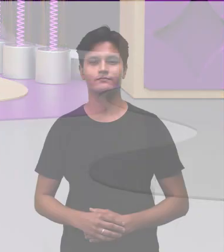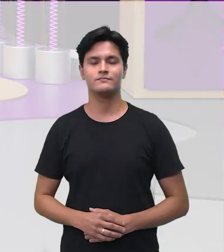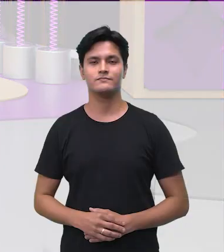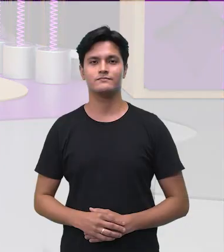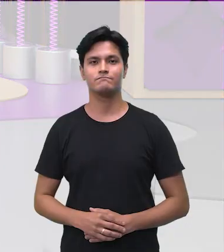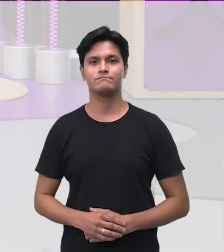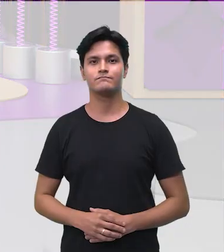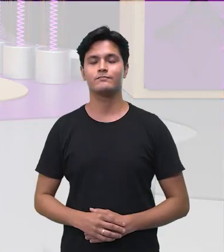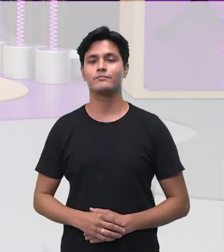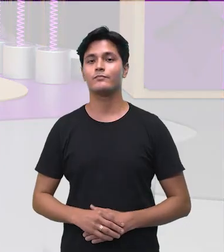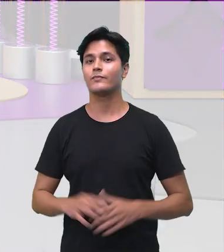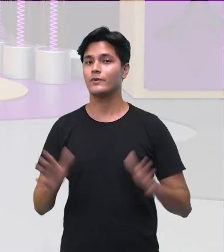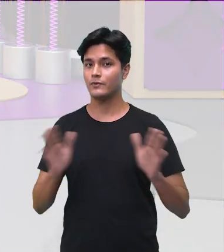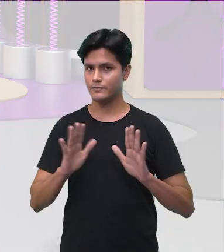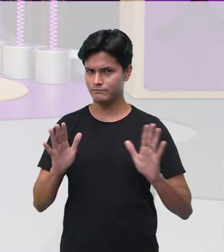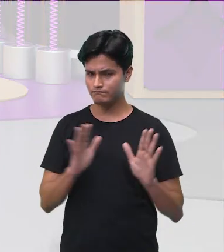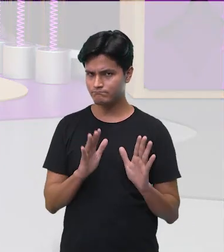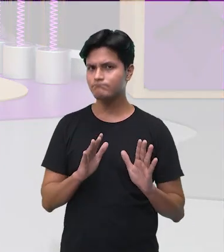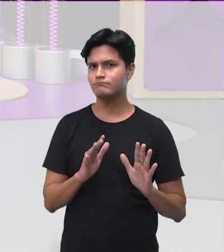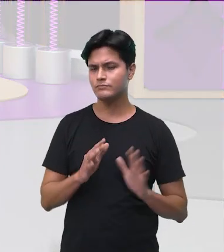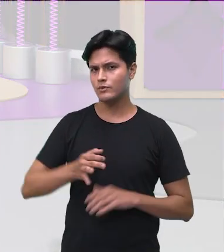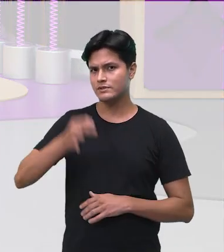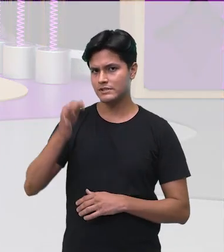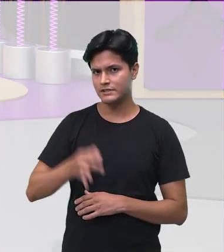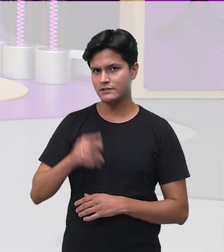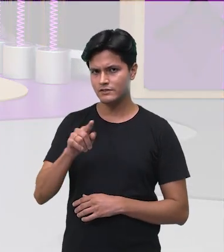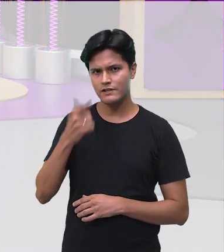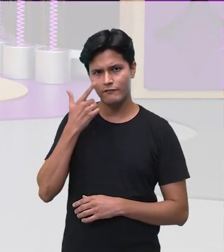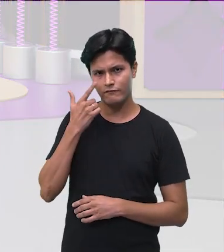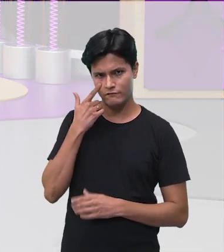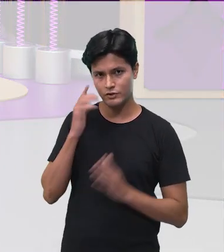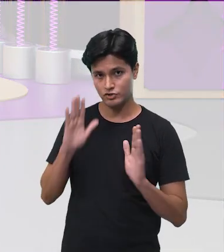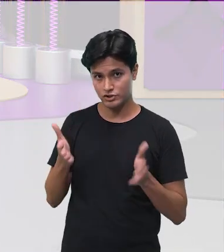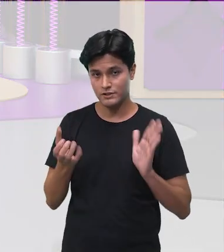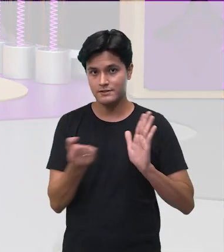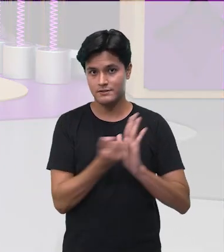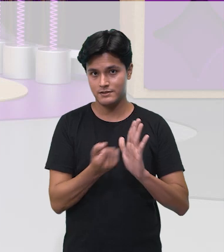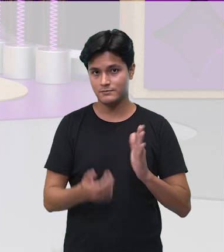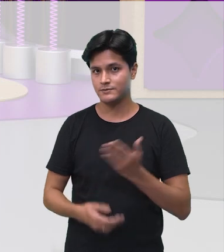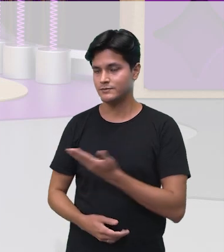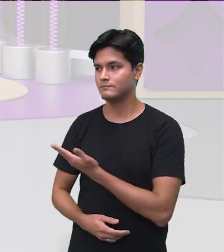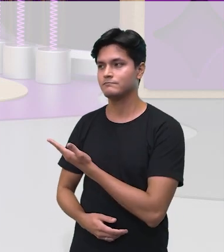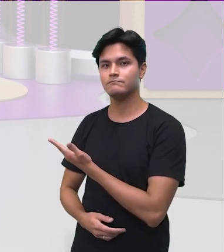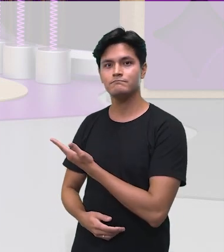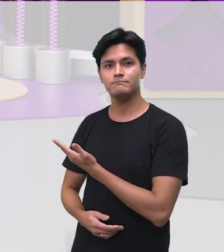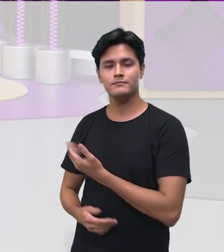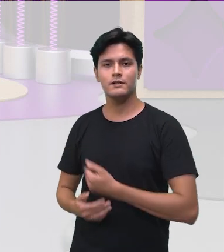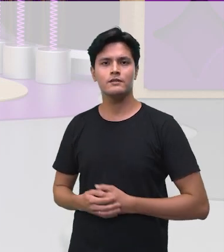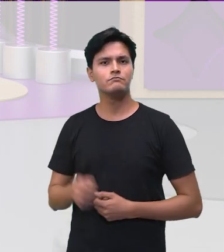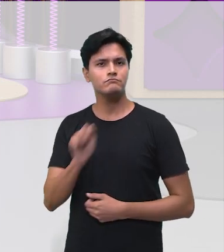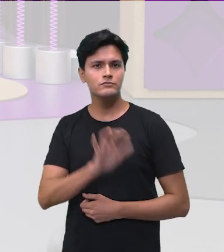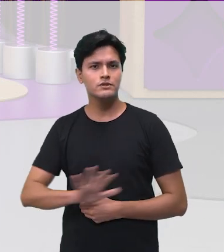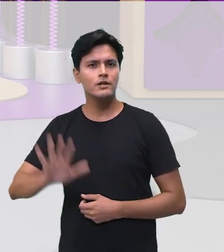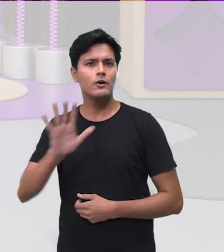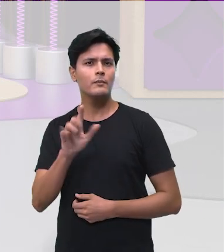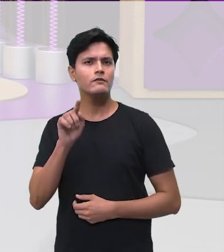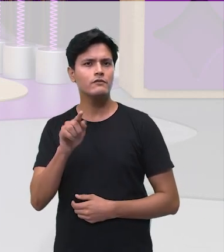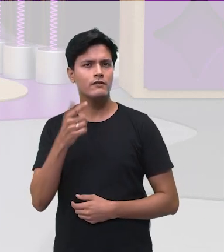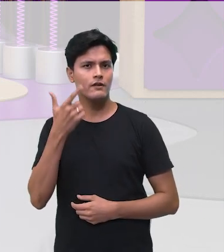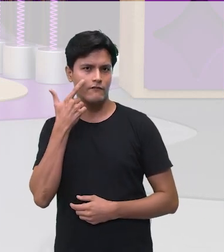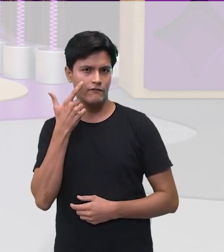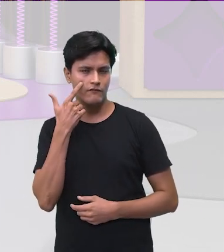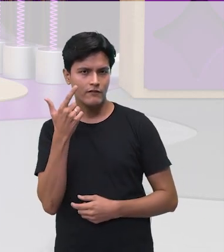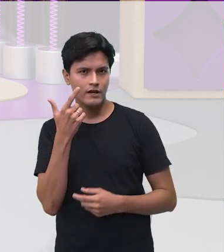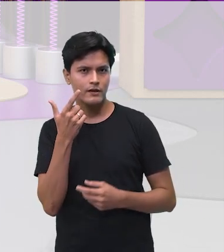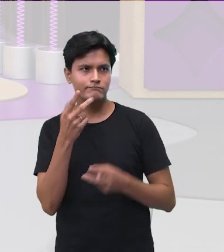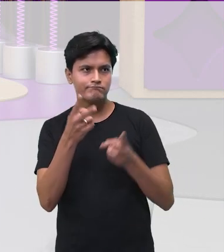Oi, eu tenho certeza que você já viu esse símbolo por aí, não é? E geralmente quando você verifica,